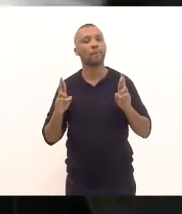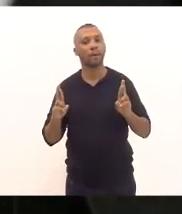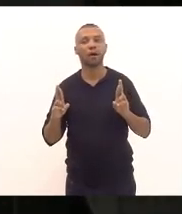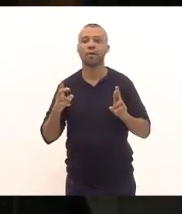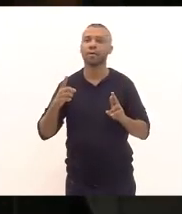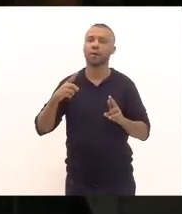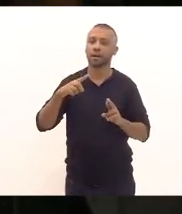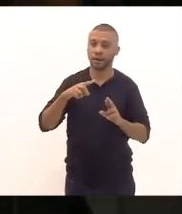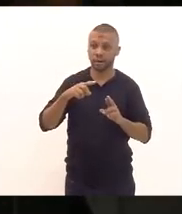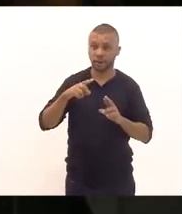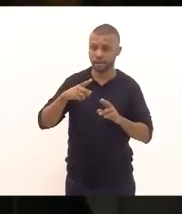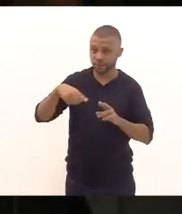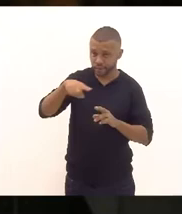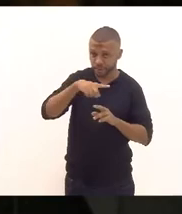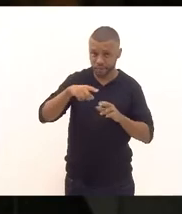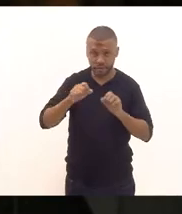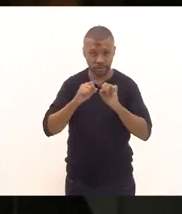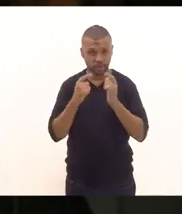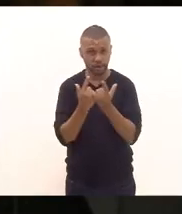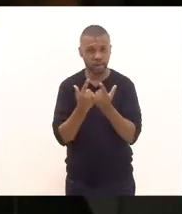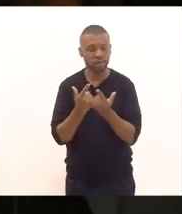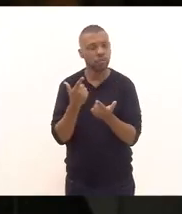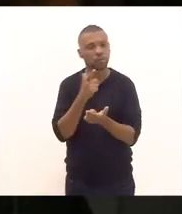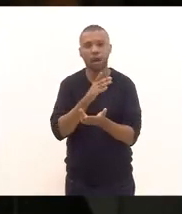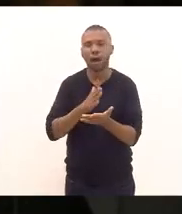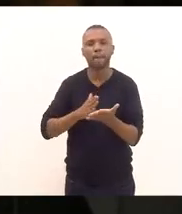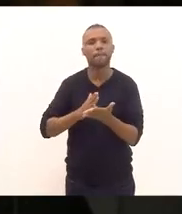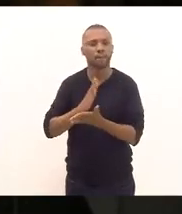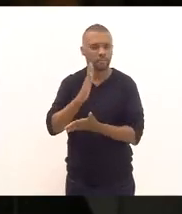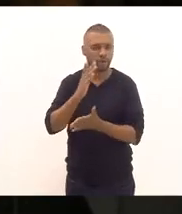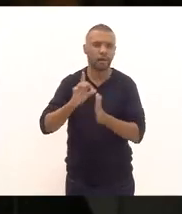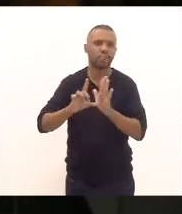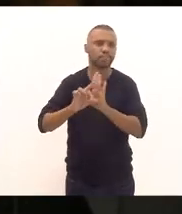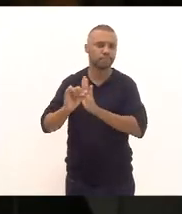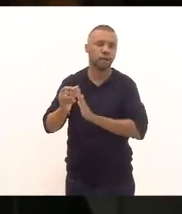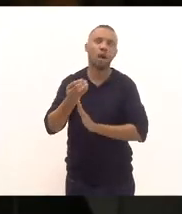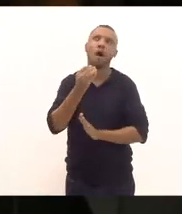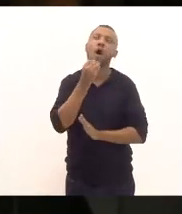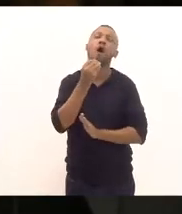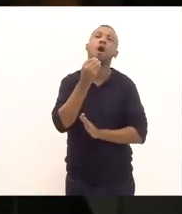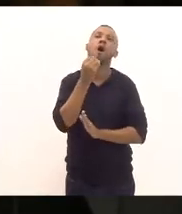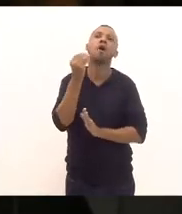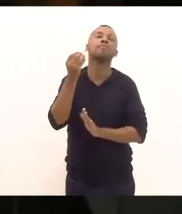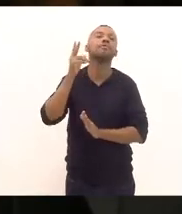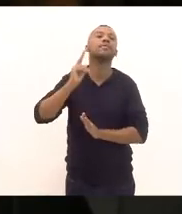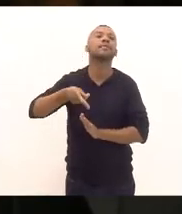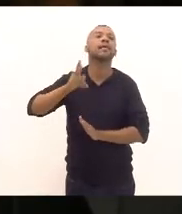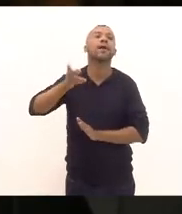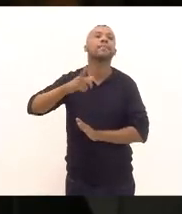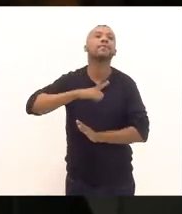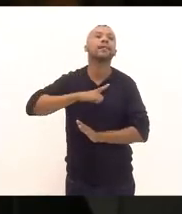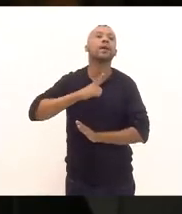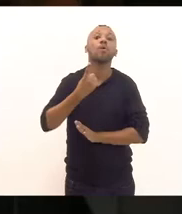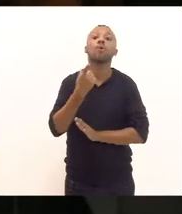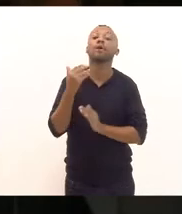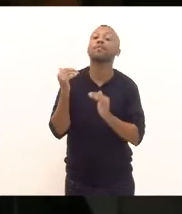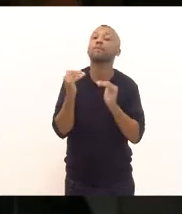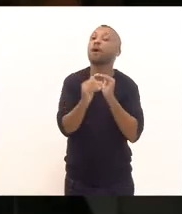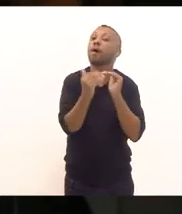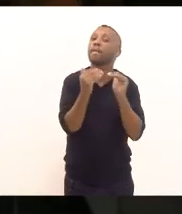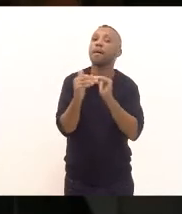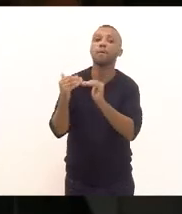aprovação dessa casa legislativo evidentemente sempre fazer alguns que discordaram